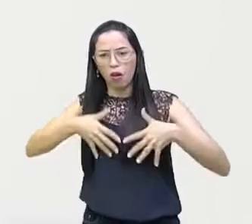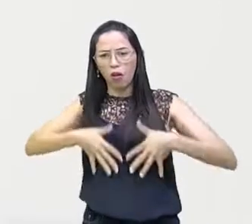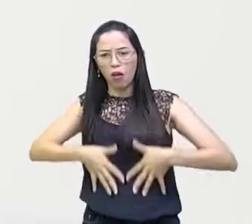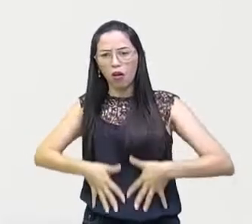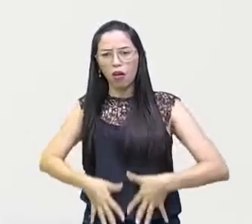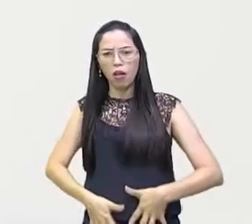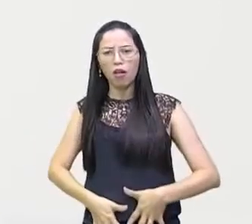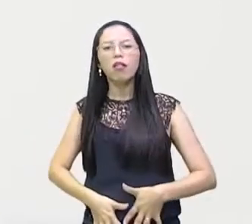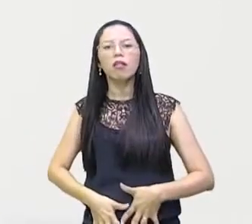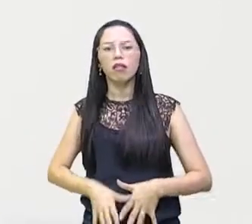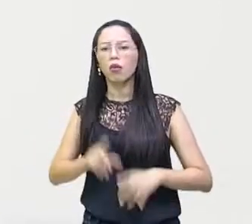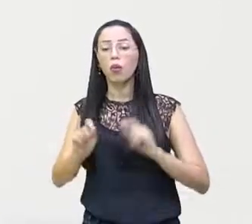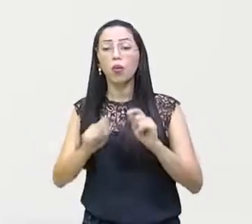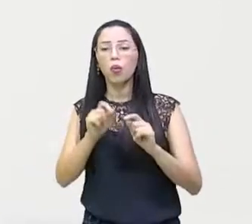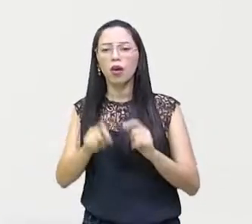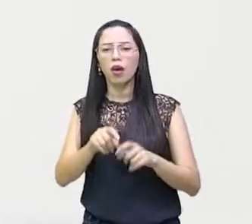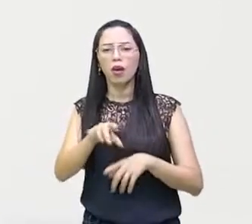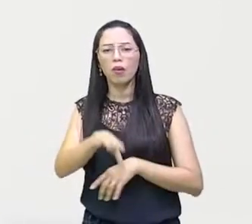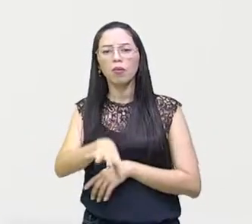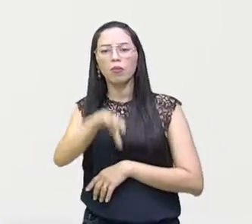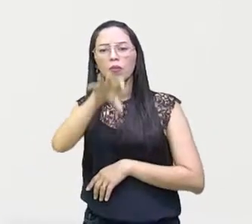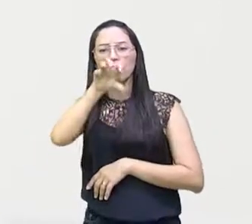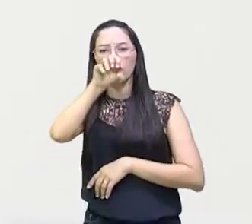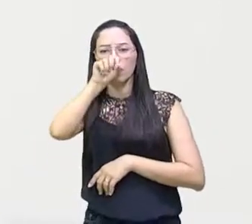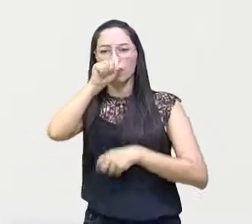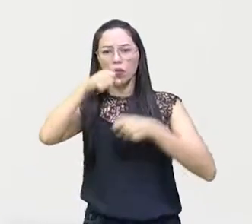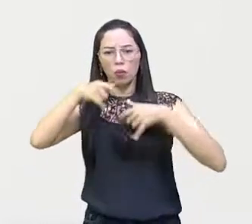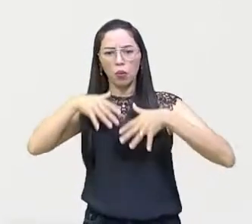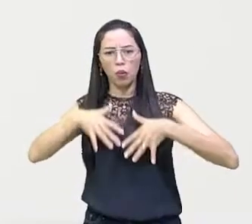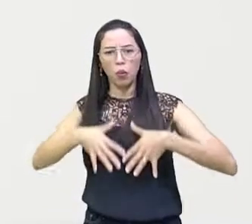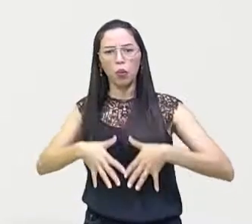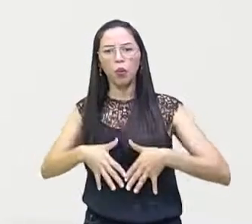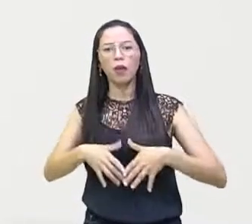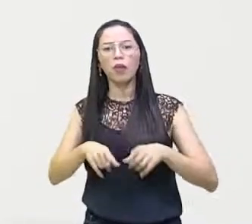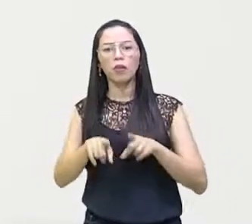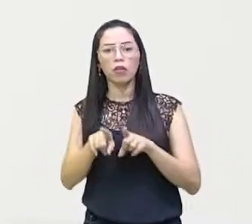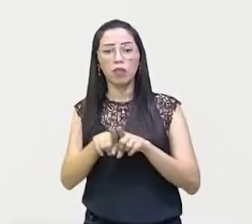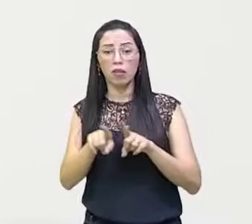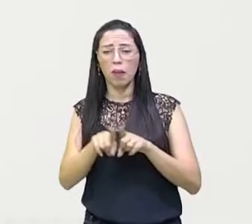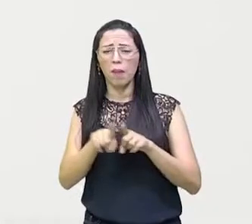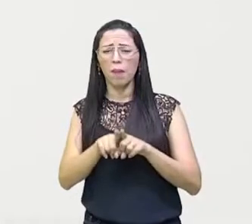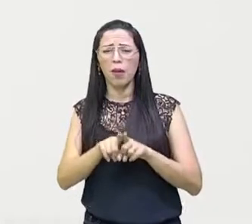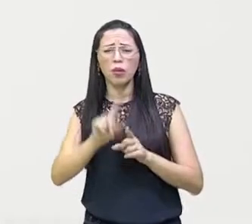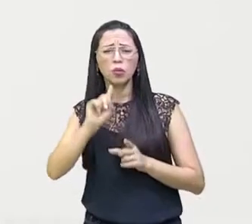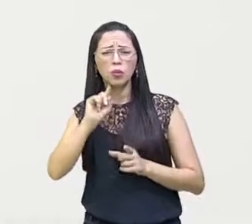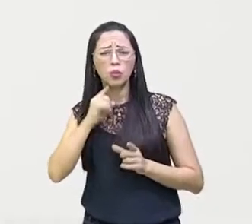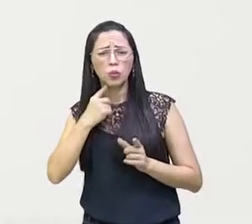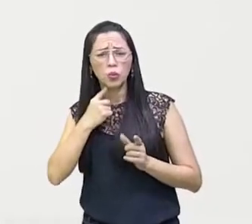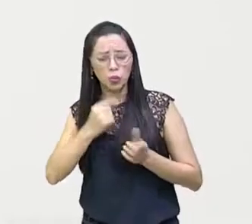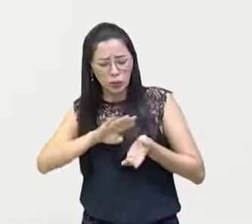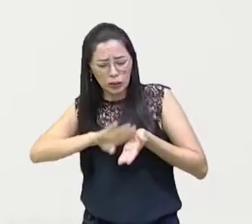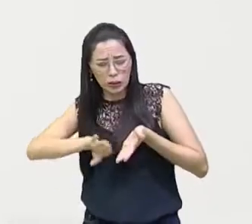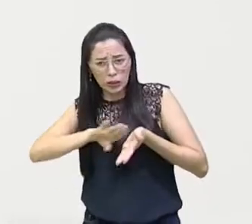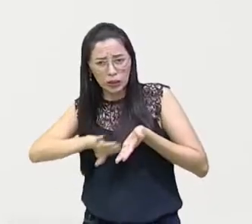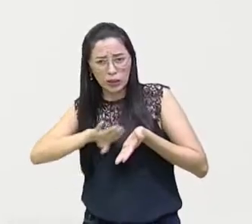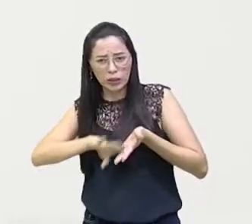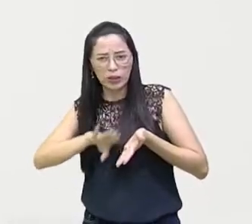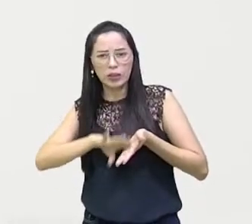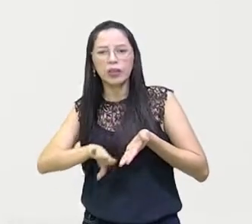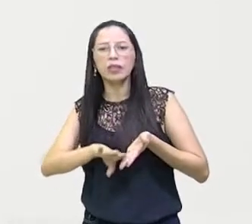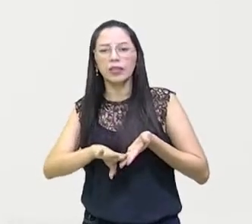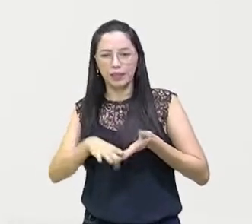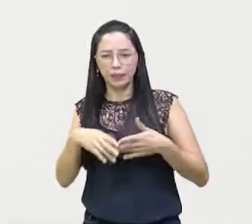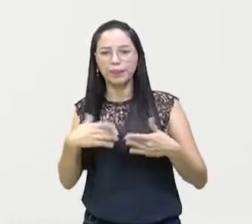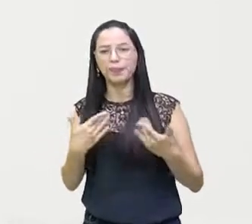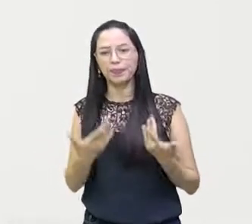hormônios e nutrientes, e eliminando resíduos tóxicos. Então, ele é responsável também pela